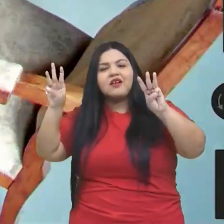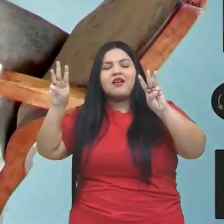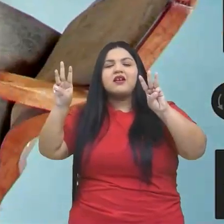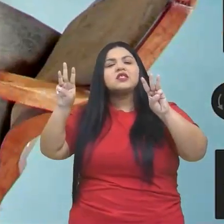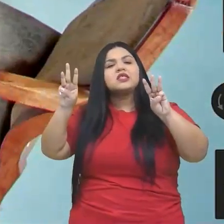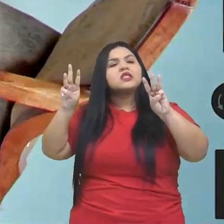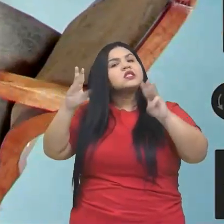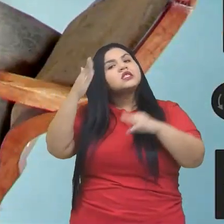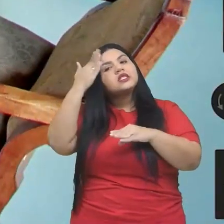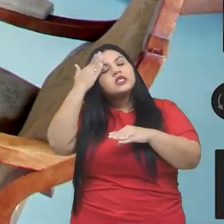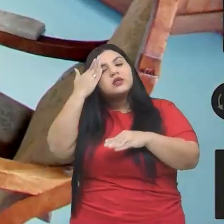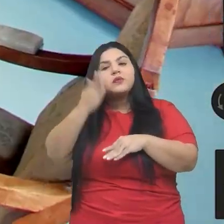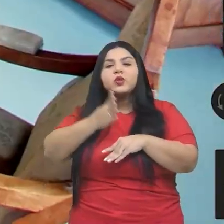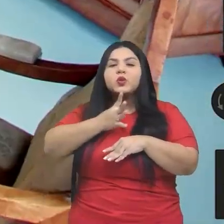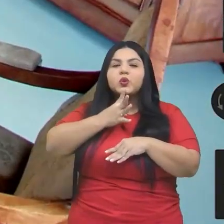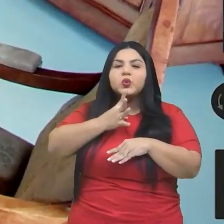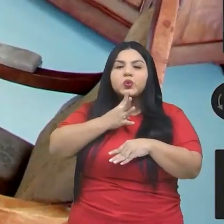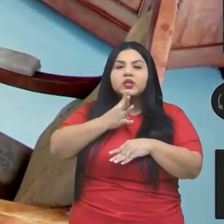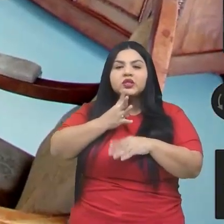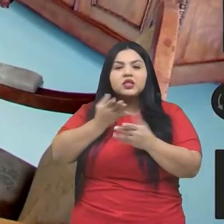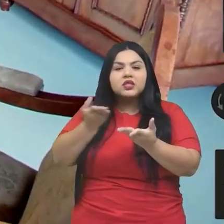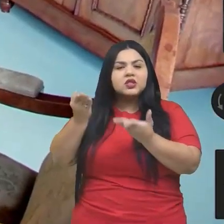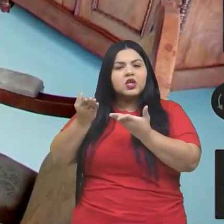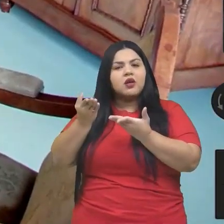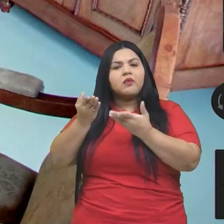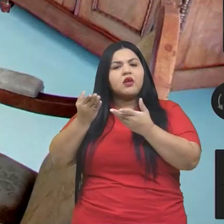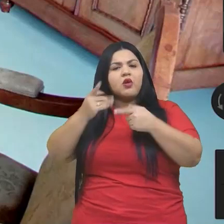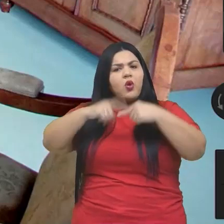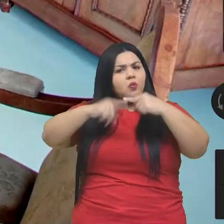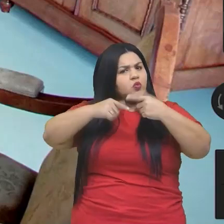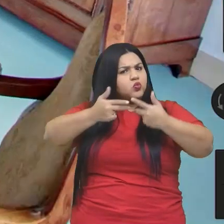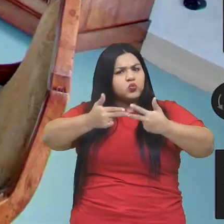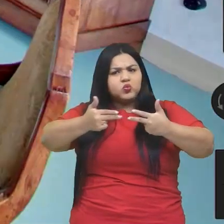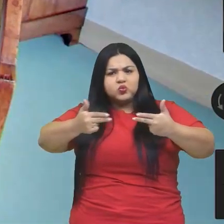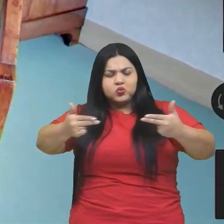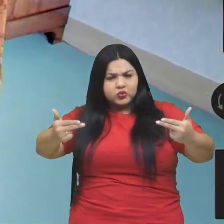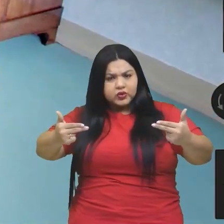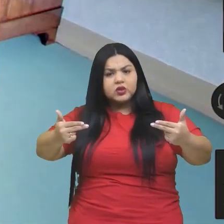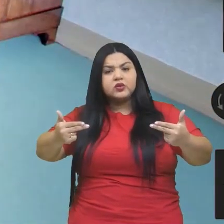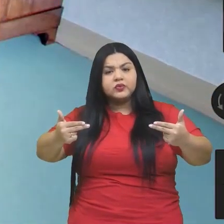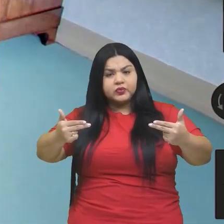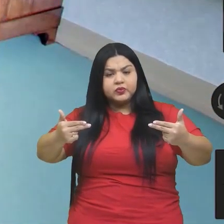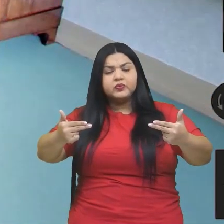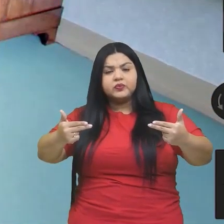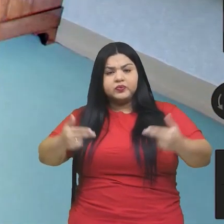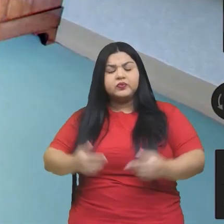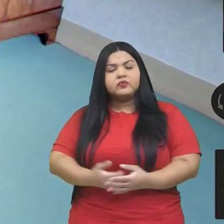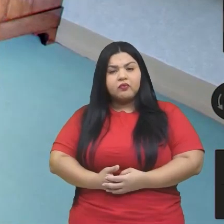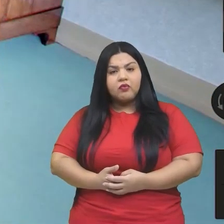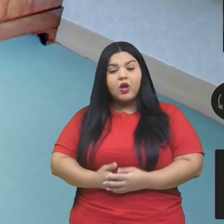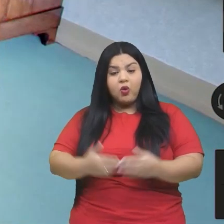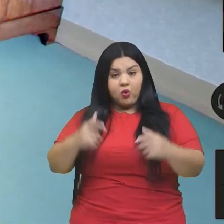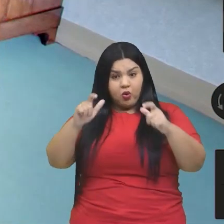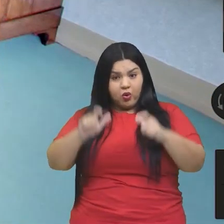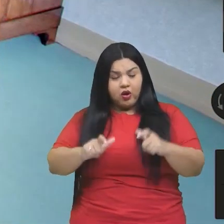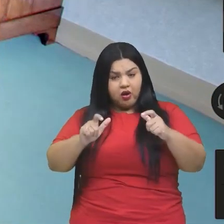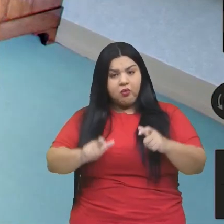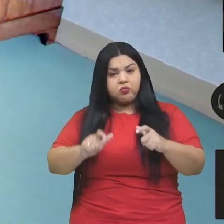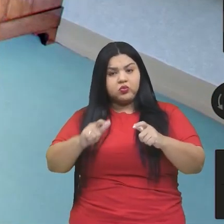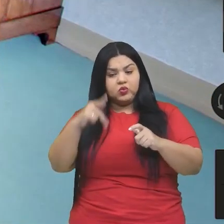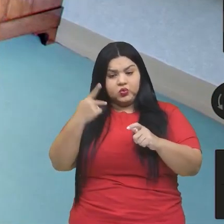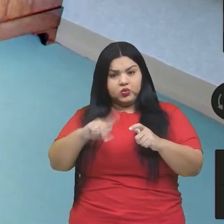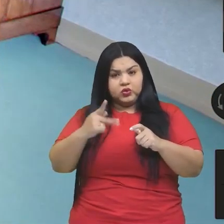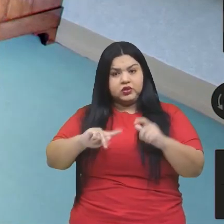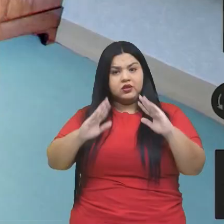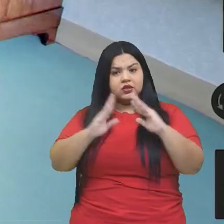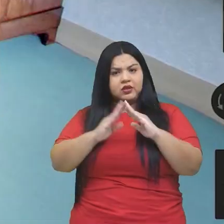móveis também, né, bem acolhedores. E aqui um dos cômodos da casa de Anne Frank, tá